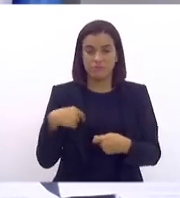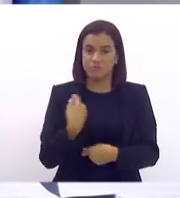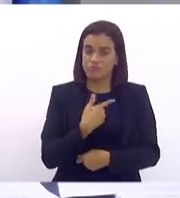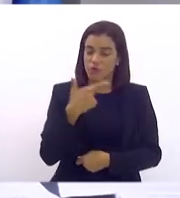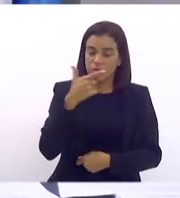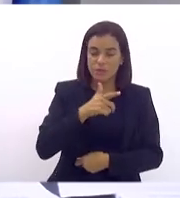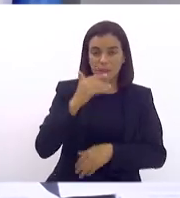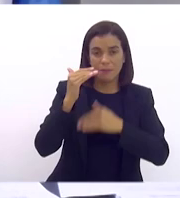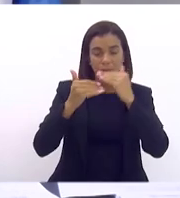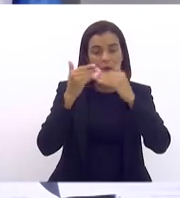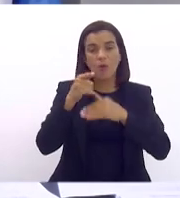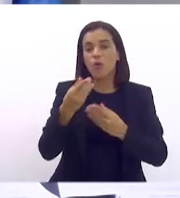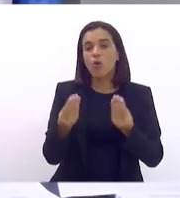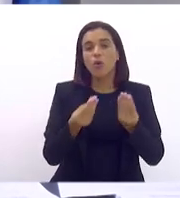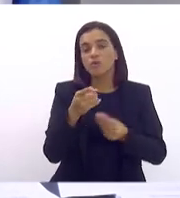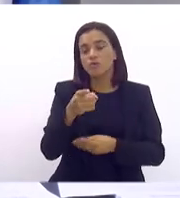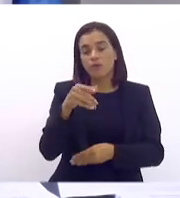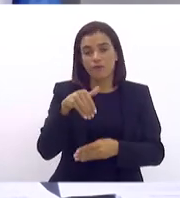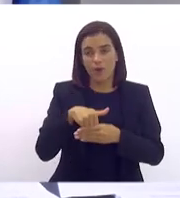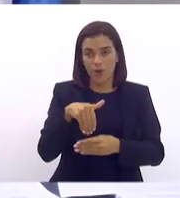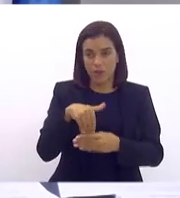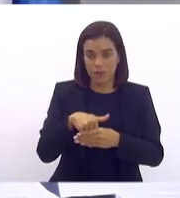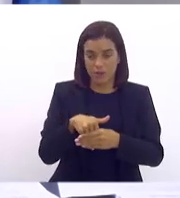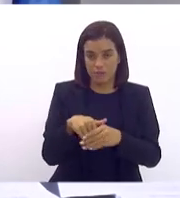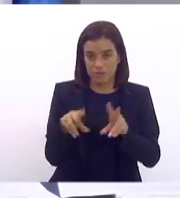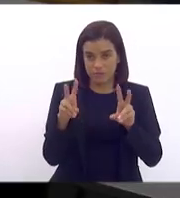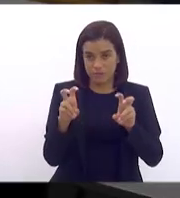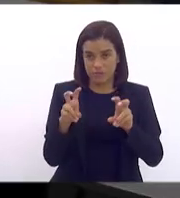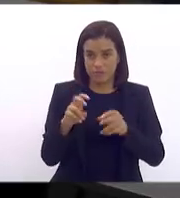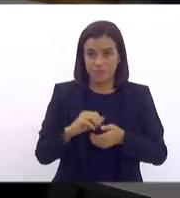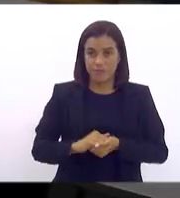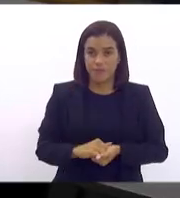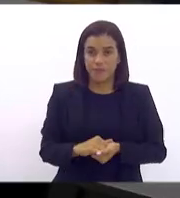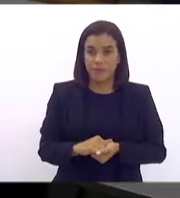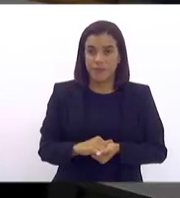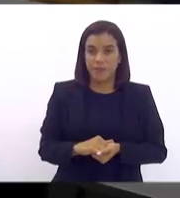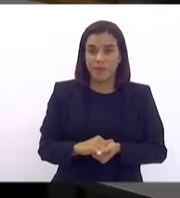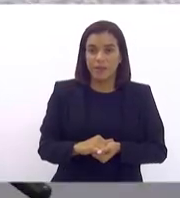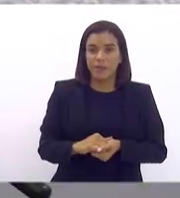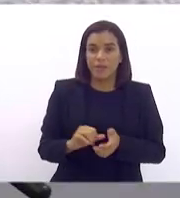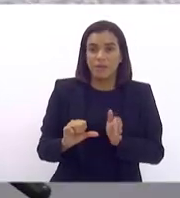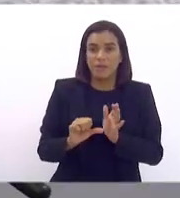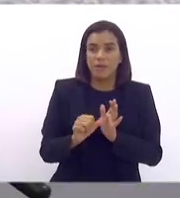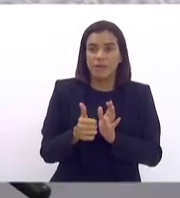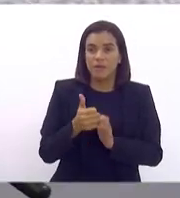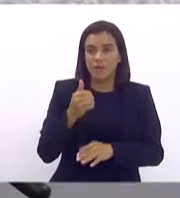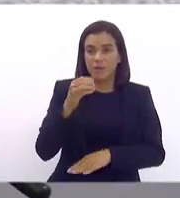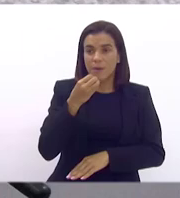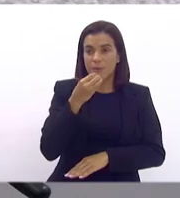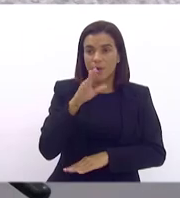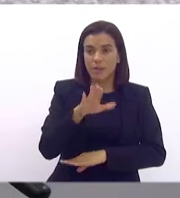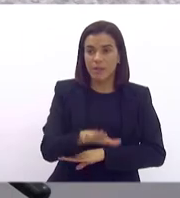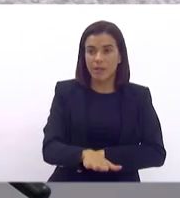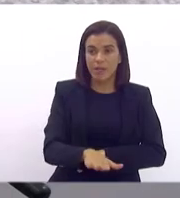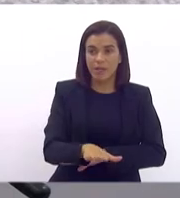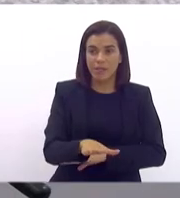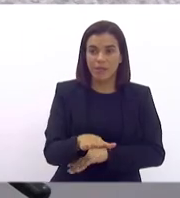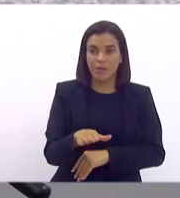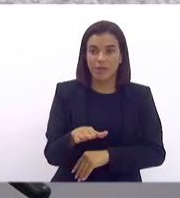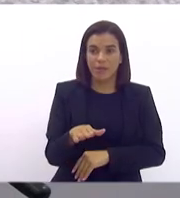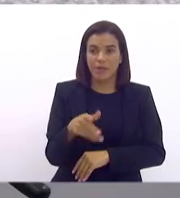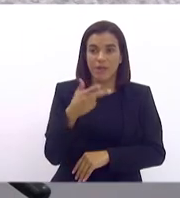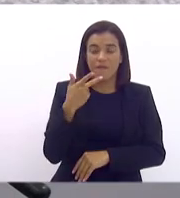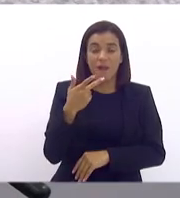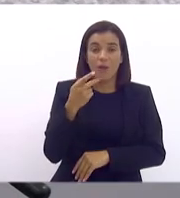avançar. Como o senhor vota com relação a esta questão? Vamos lá. Primeiramente, boa tarde a todos, né? Ia falar bom dia, que eu estou